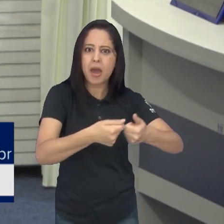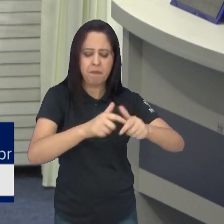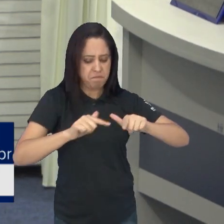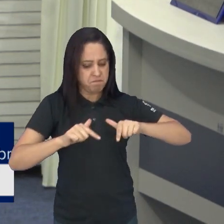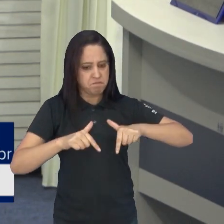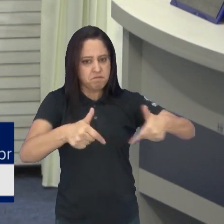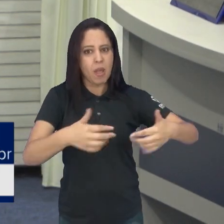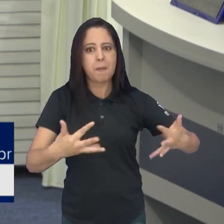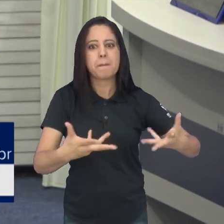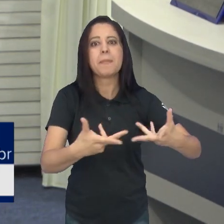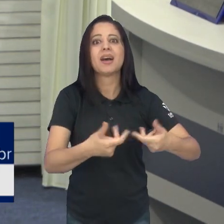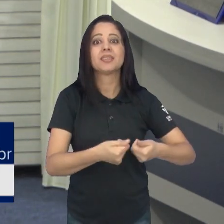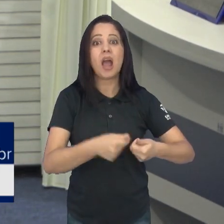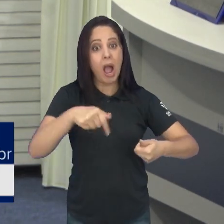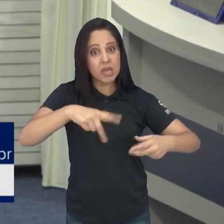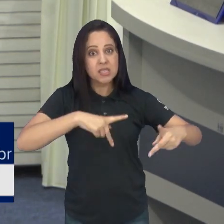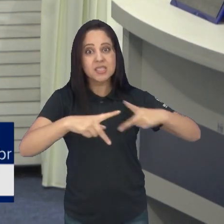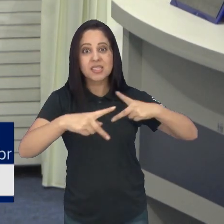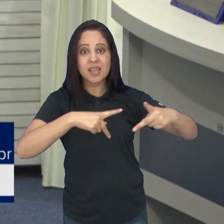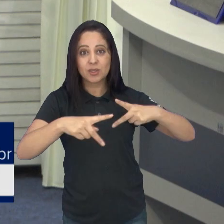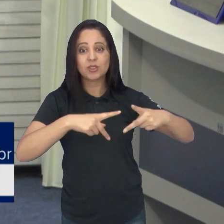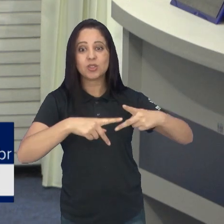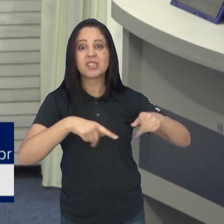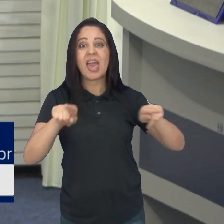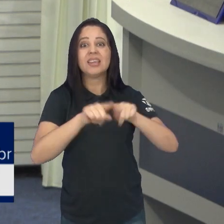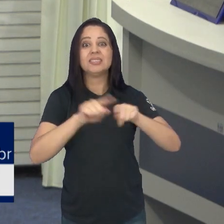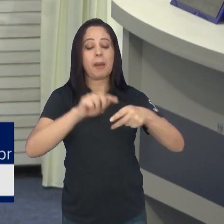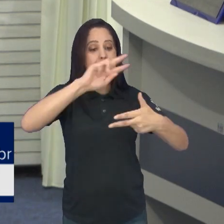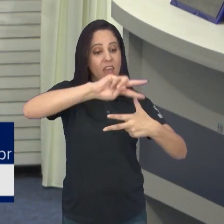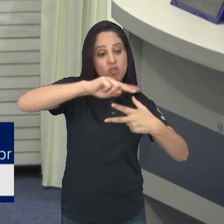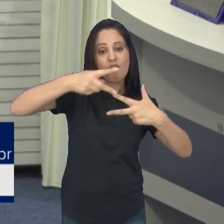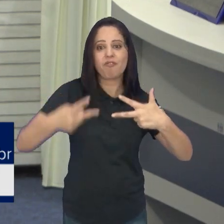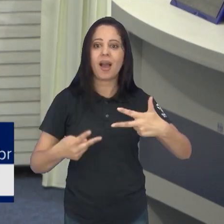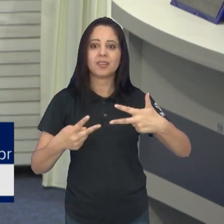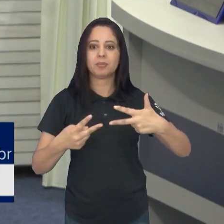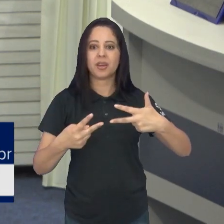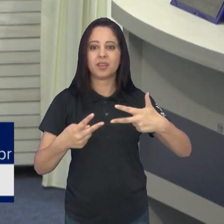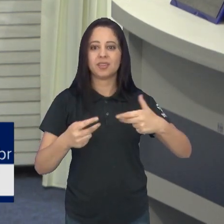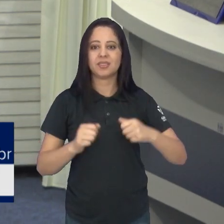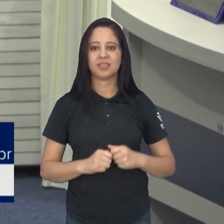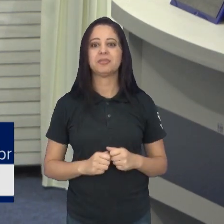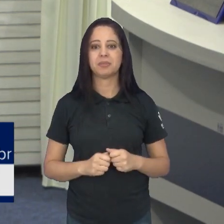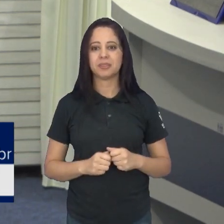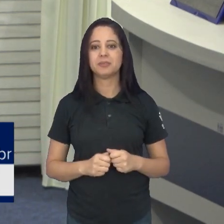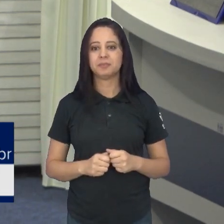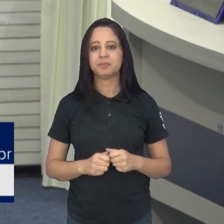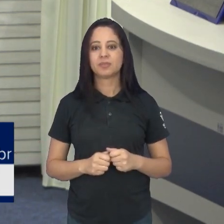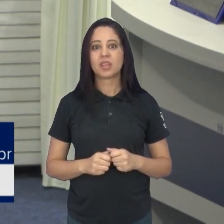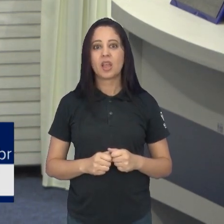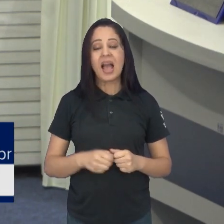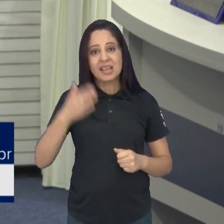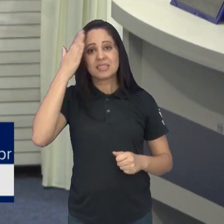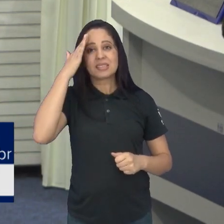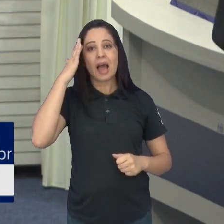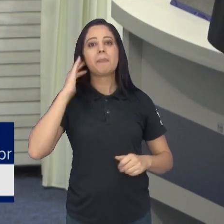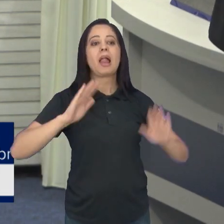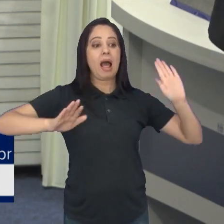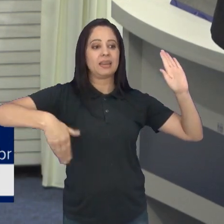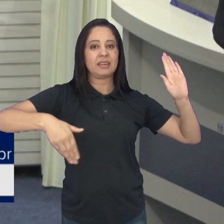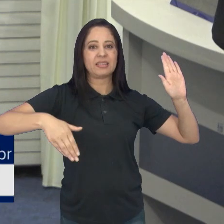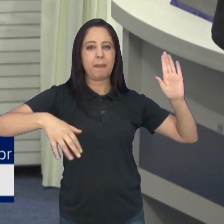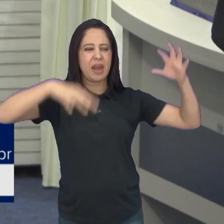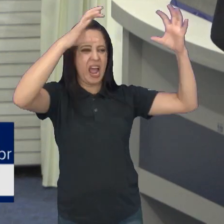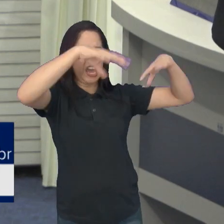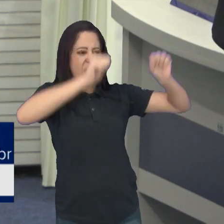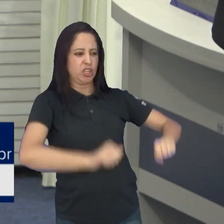ações, não só em São José e região, o que fizeram agora aí nessas enchentes que teve no litoral. Quanto